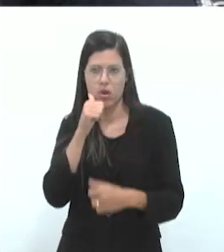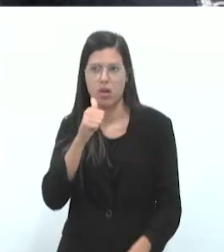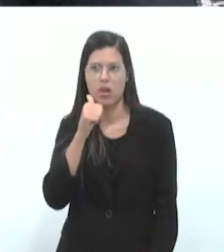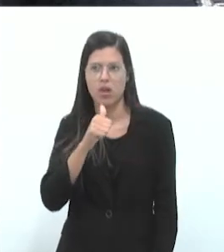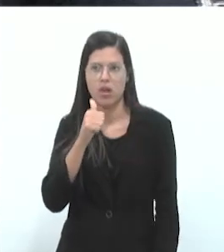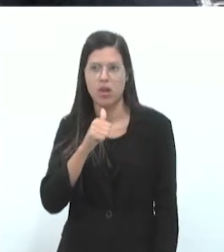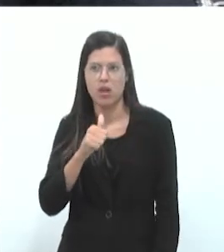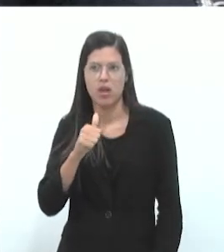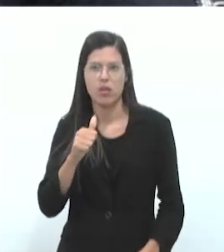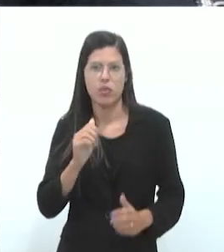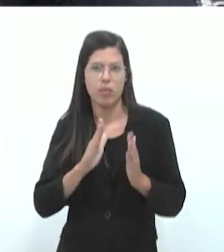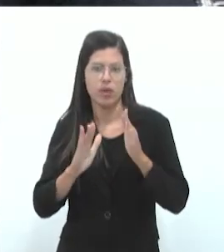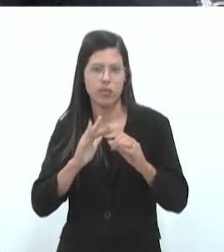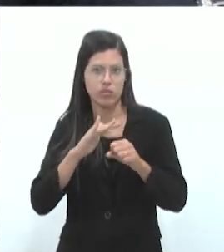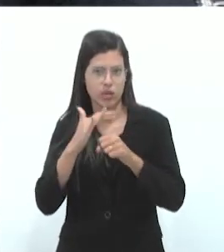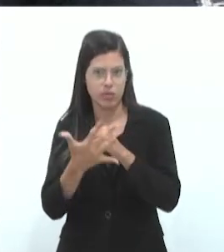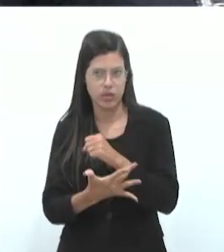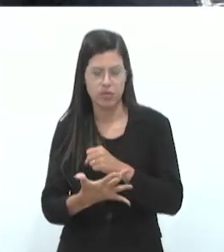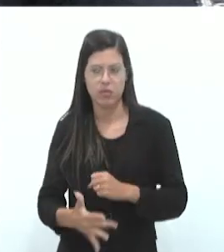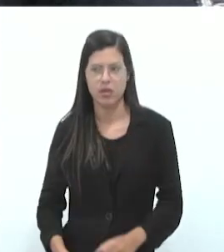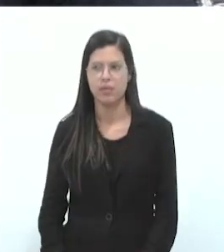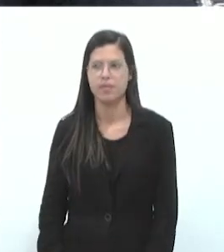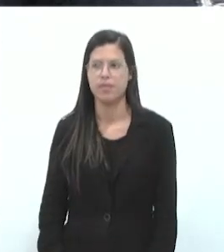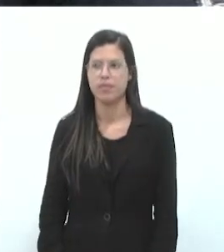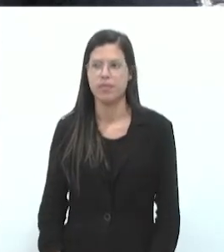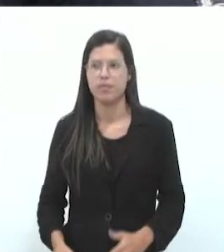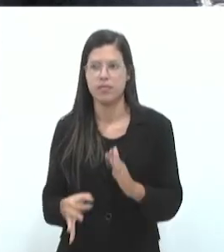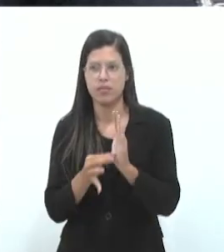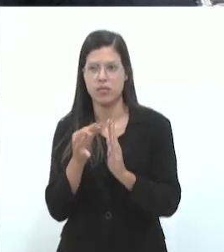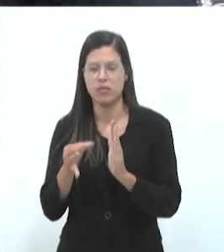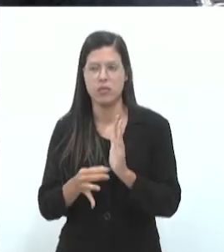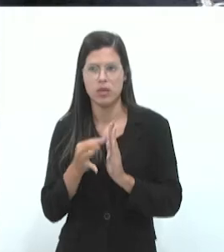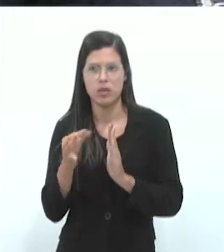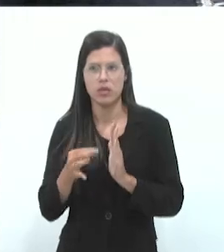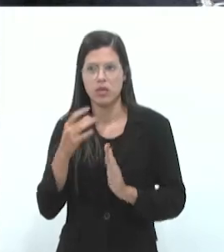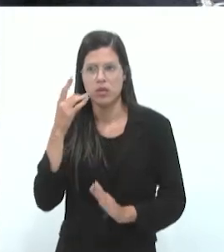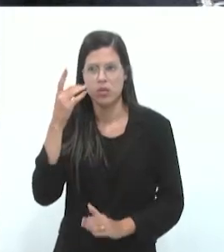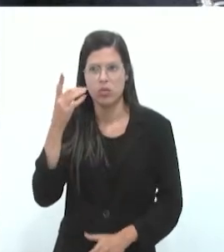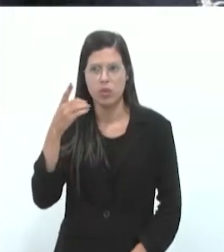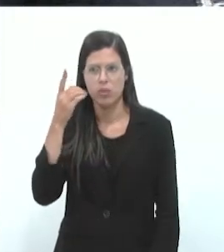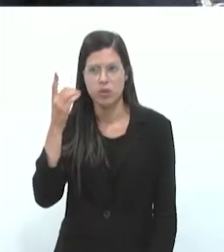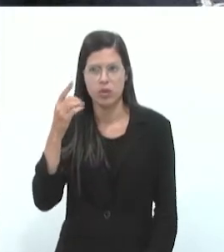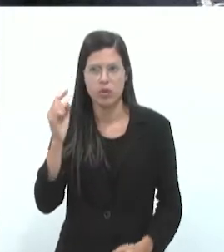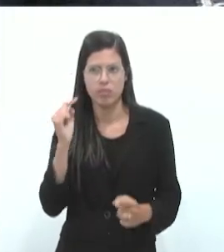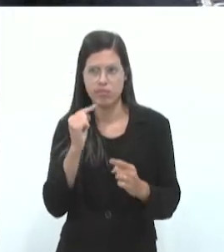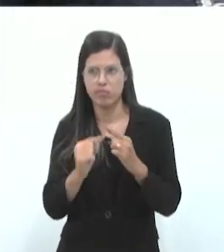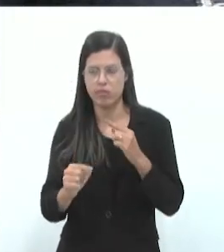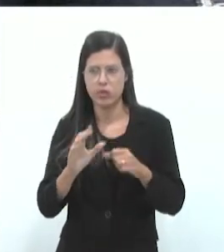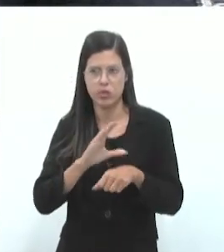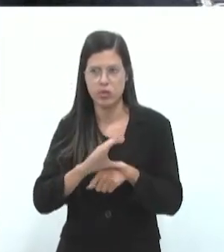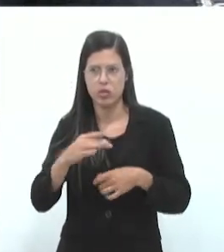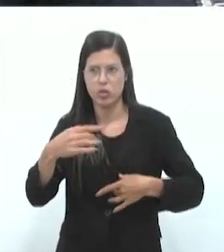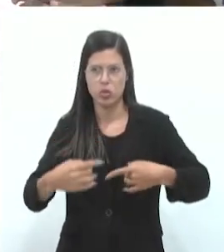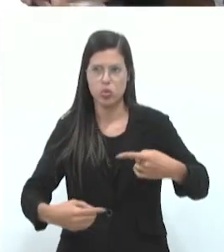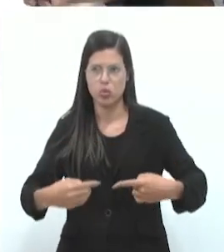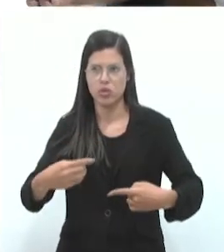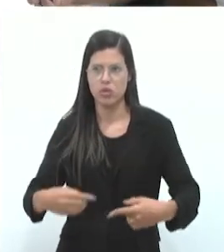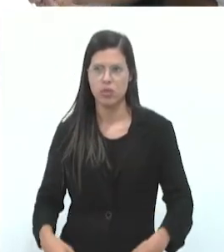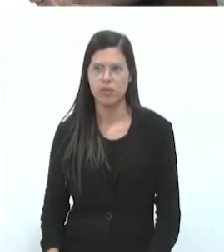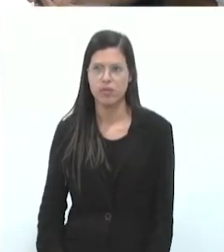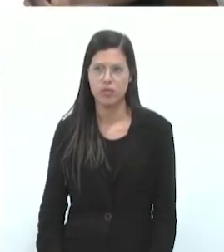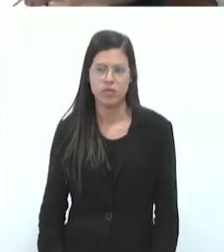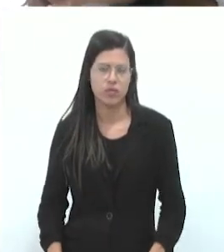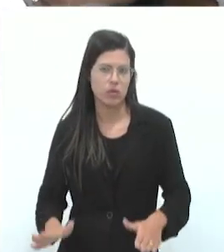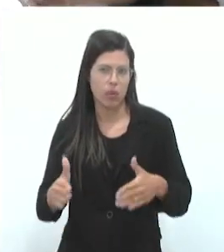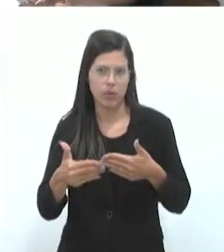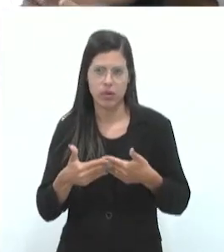coronavírus Covid-19. O parecer do deputado Filipinho Raves é pela inconstitucionalidade. Em discussão. Não